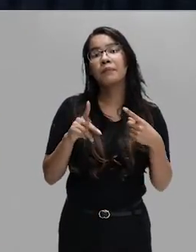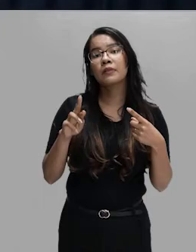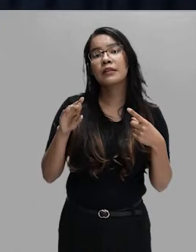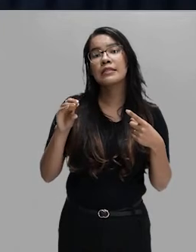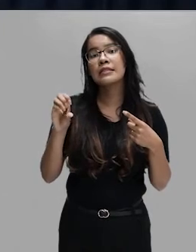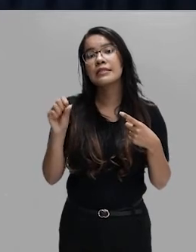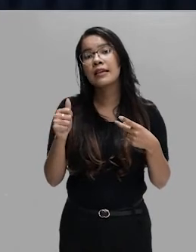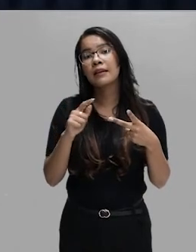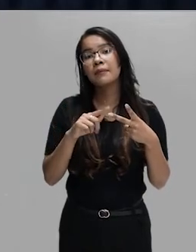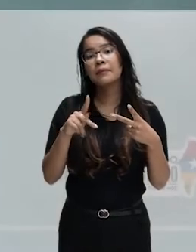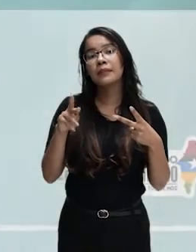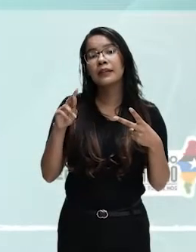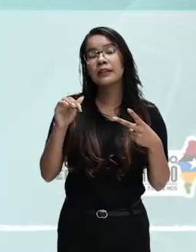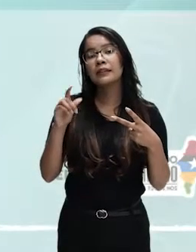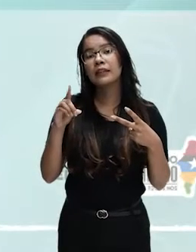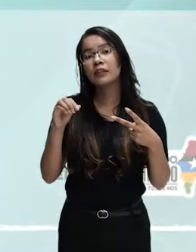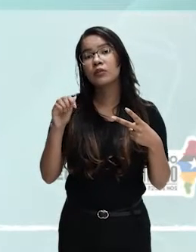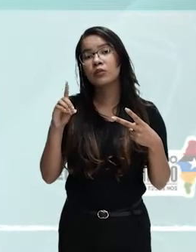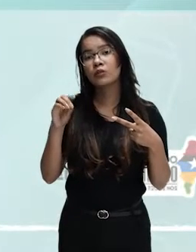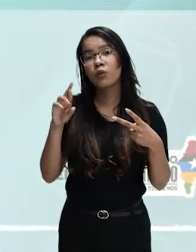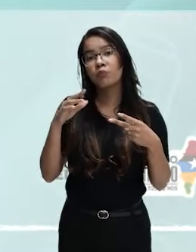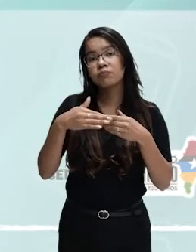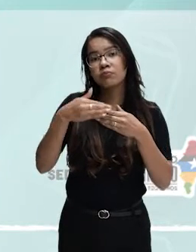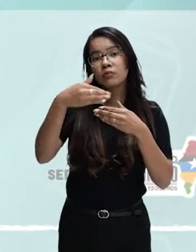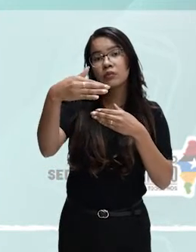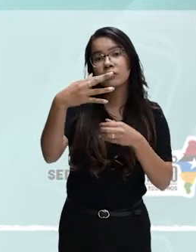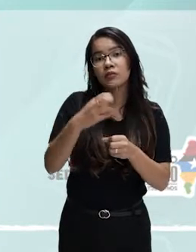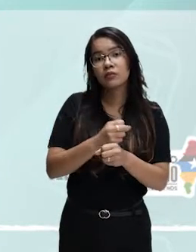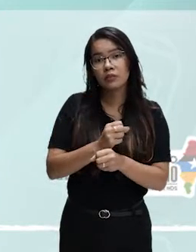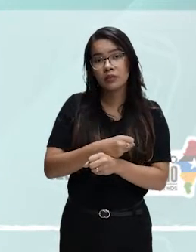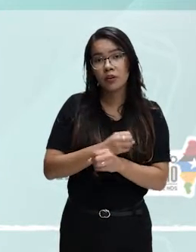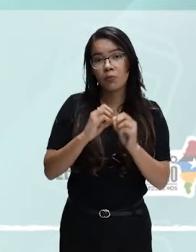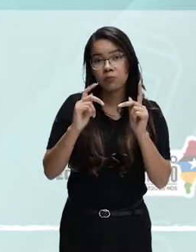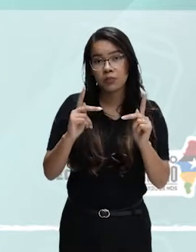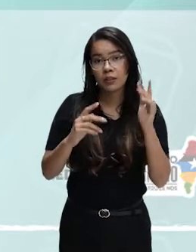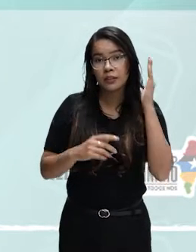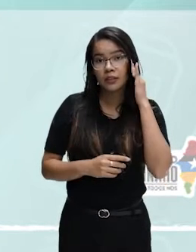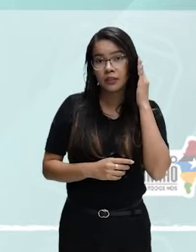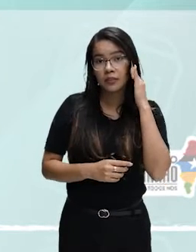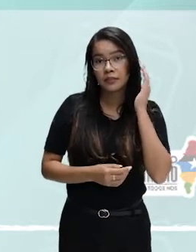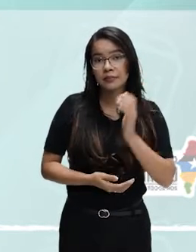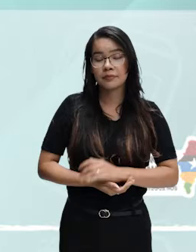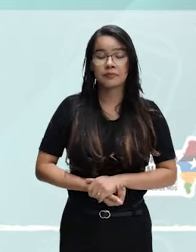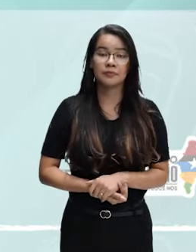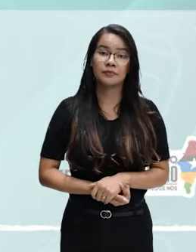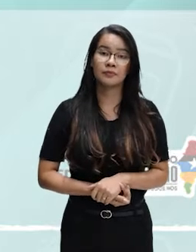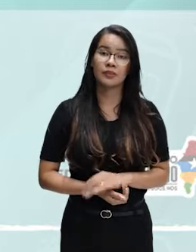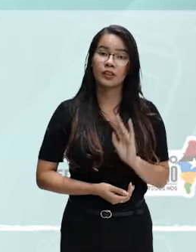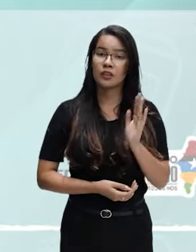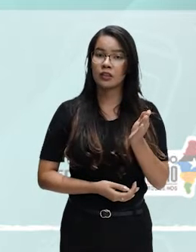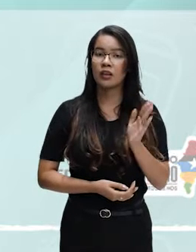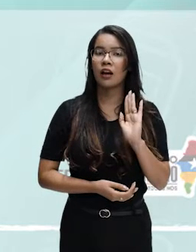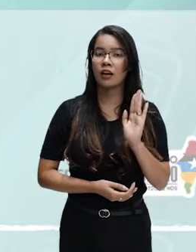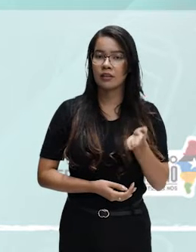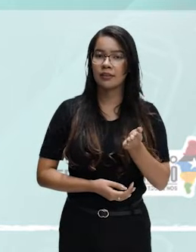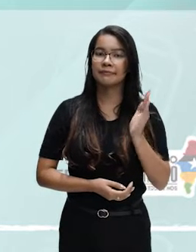está dizendo. Tá? Muito bem. Entendi, professor. Vi, já sei o que esse gráfico está dizendo, já sei aqui quem é predador, já